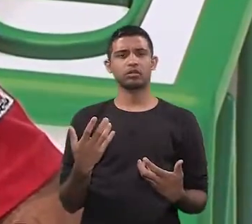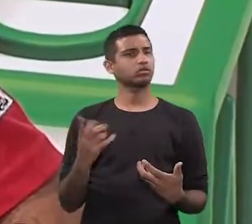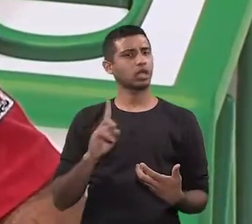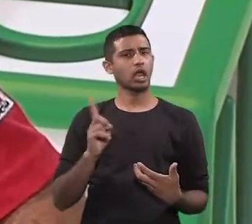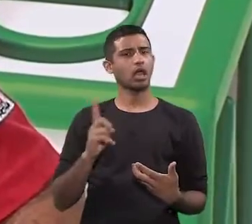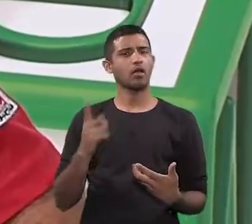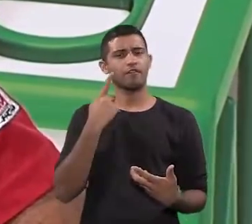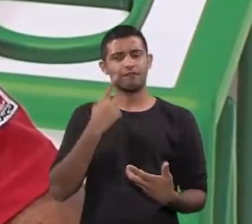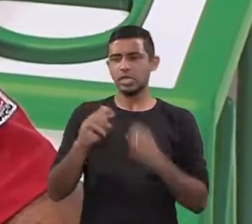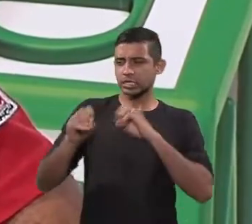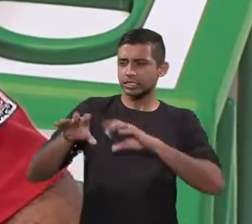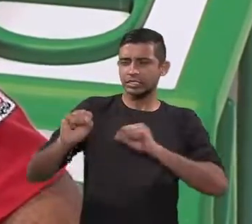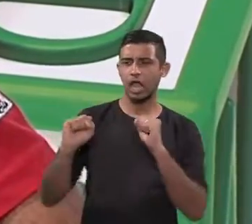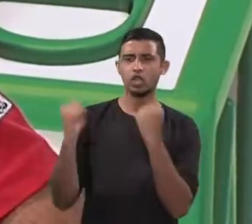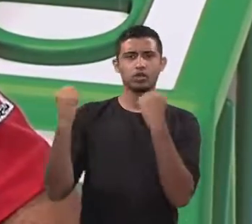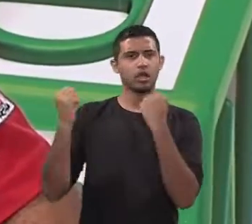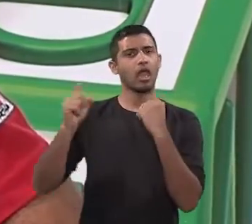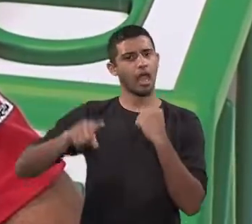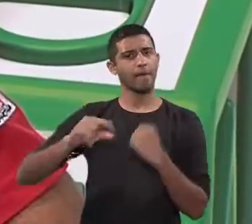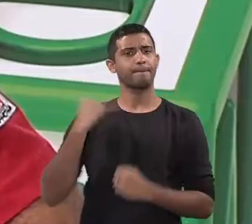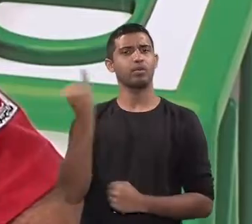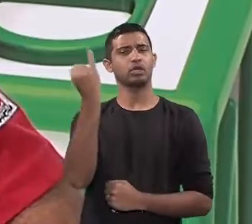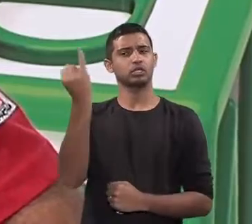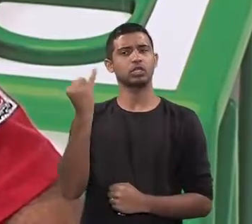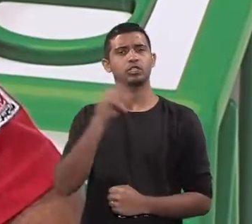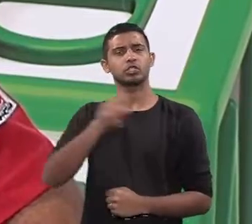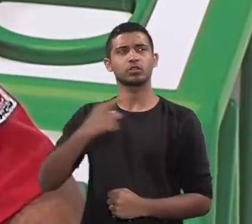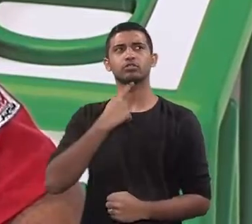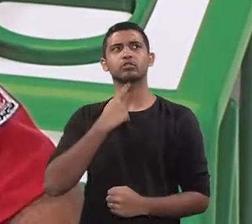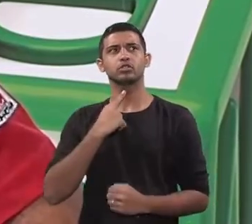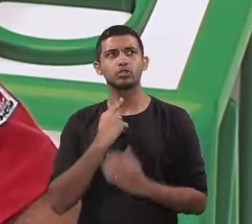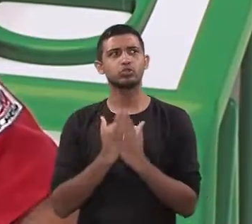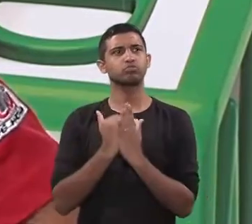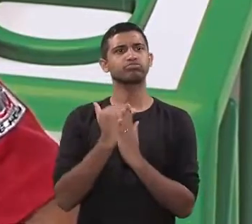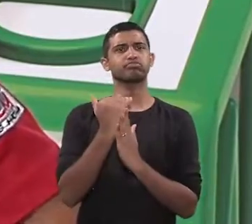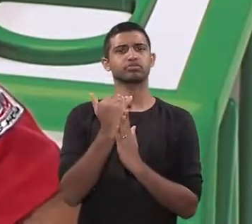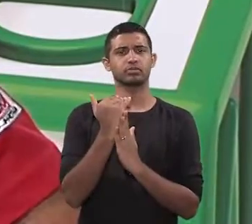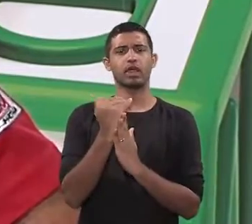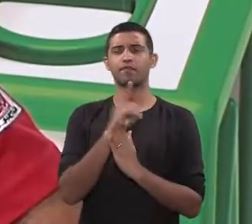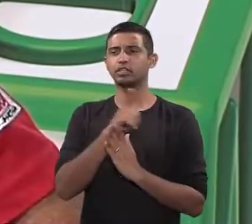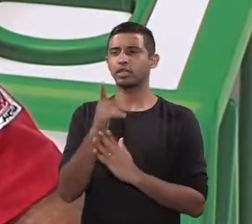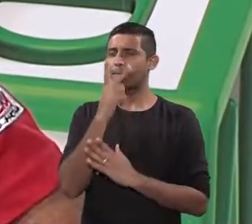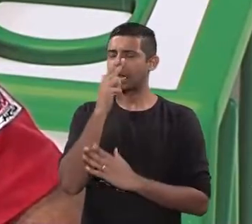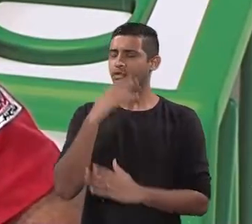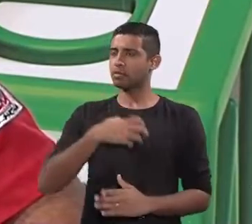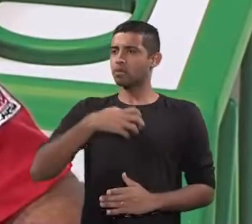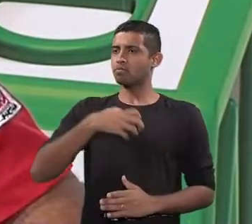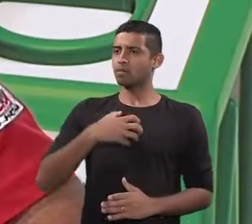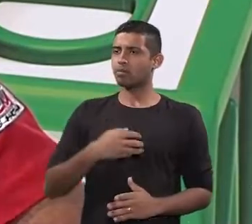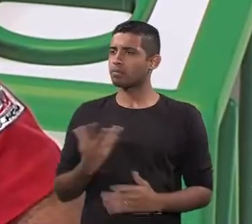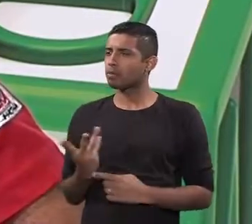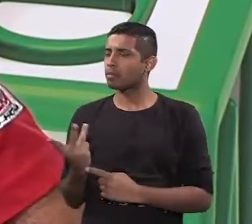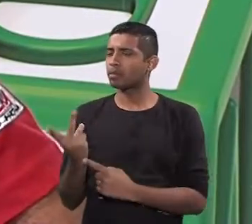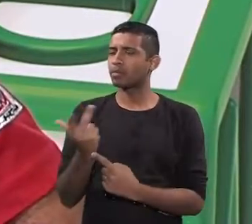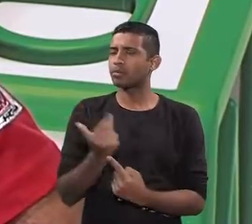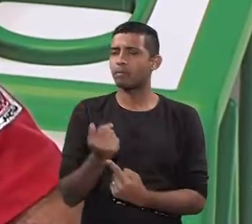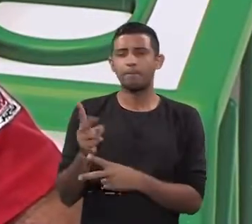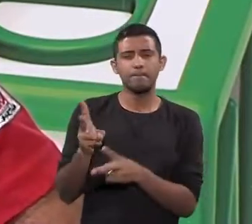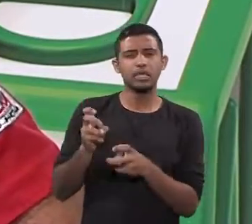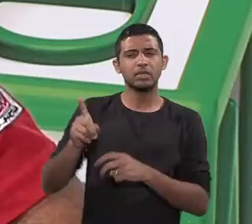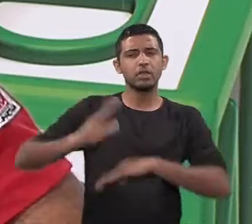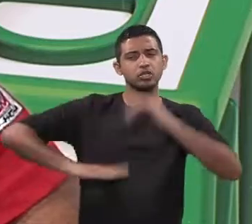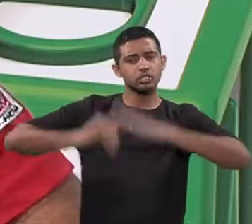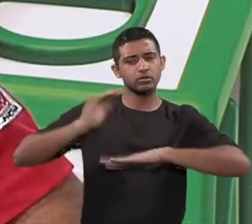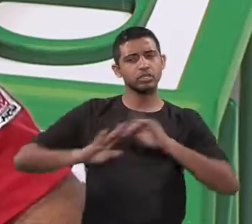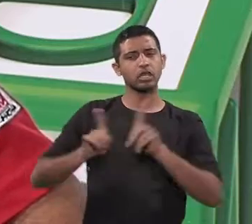é fundamental nessa formação integral do indivíduo. E aí você vai despertando no indivíduo qual é a habilidade, qual